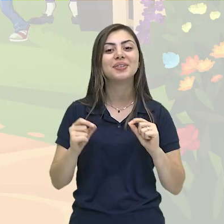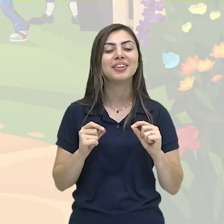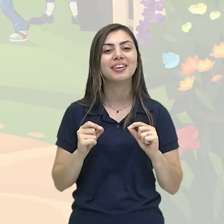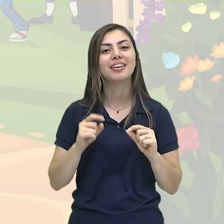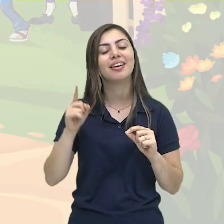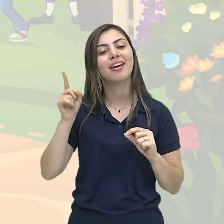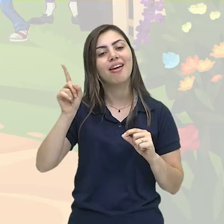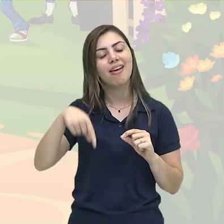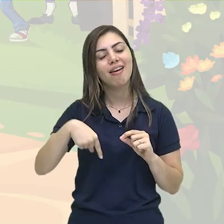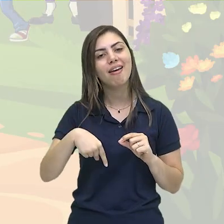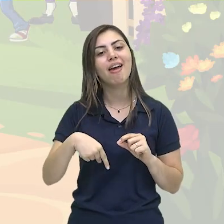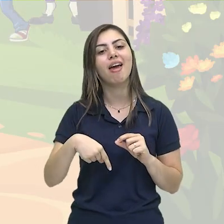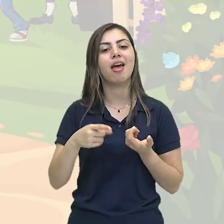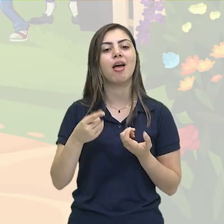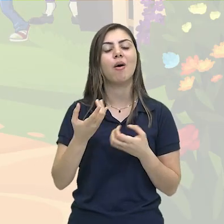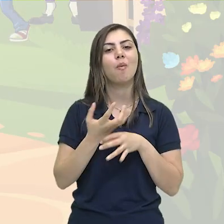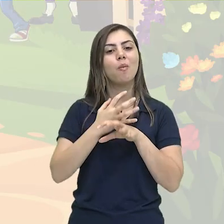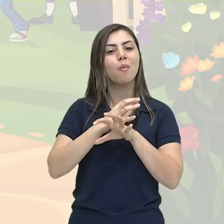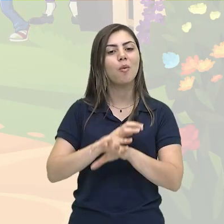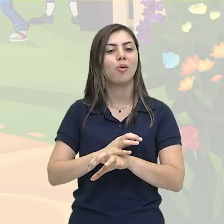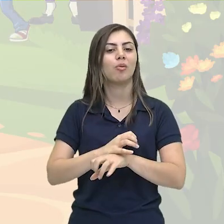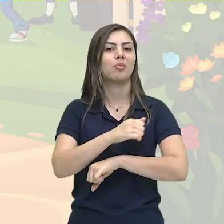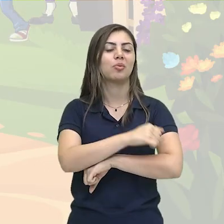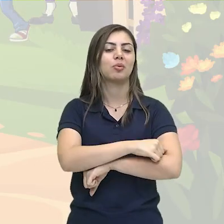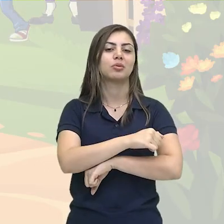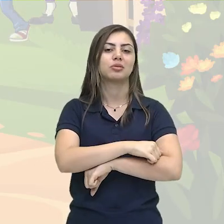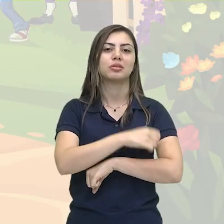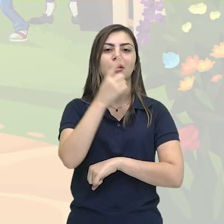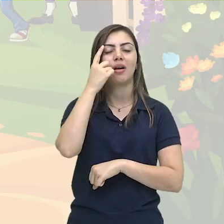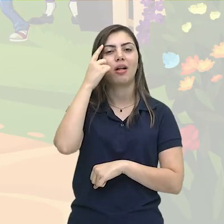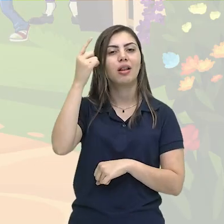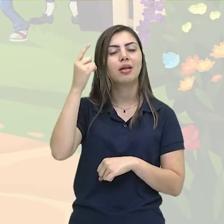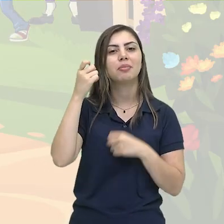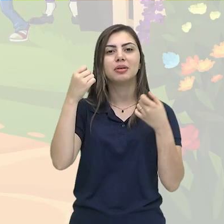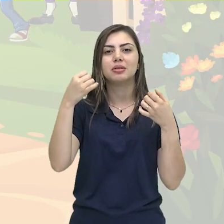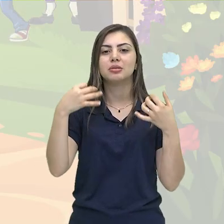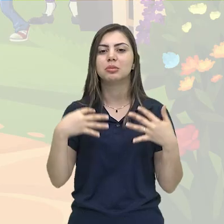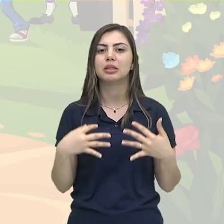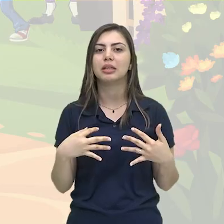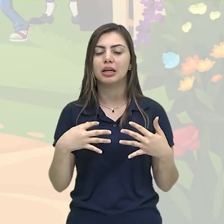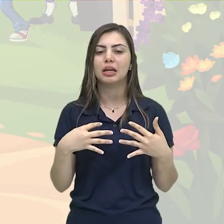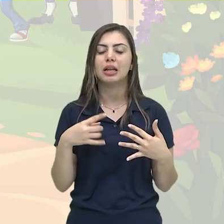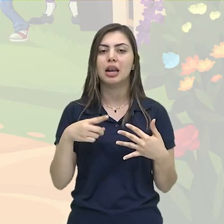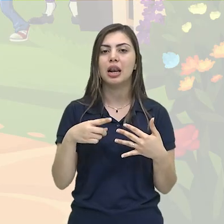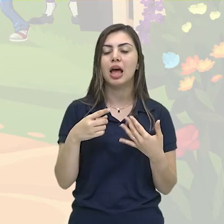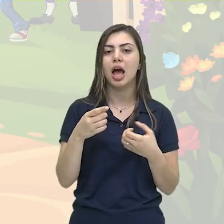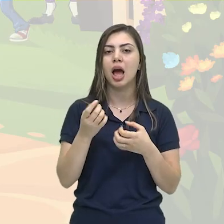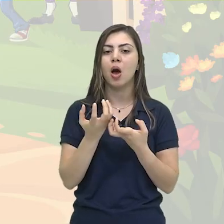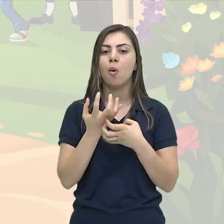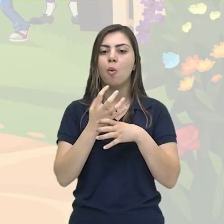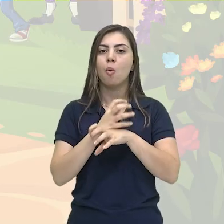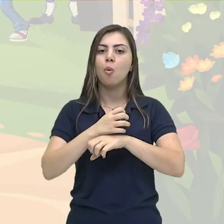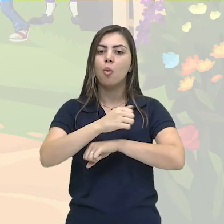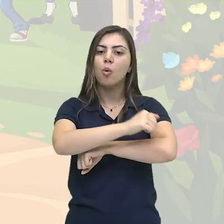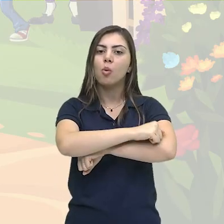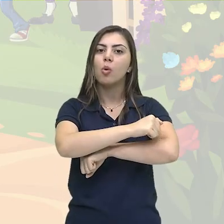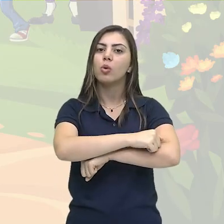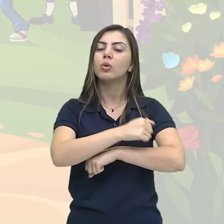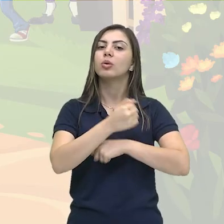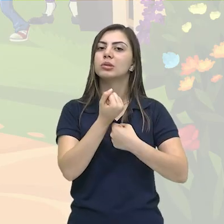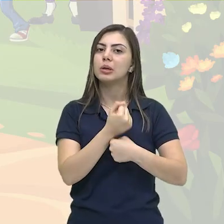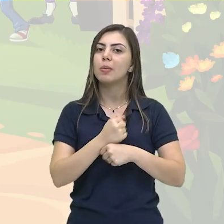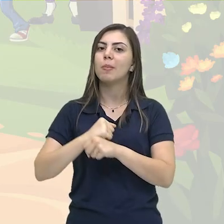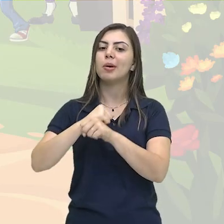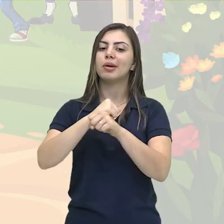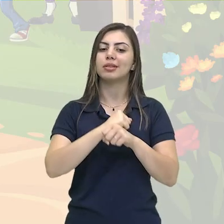faz a sustentação, a proteção. Quando eu falei da armadura, é porque os ossos eles vão fazer o papel também de proteção